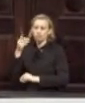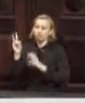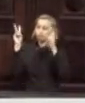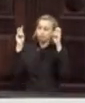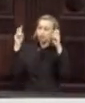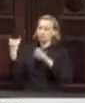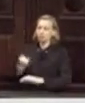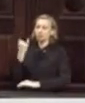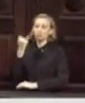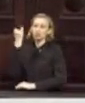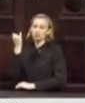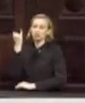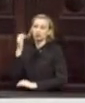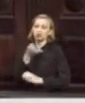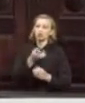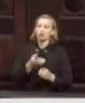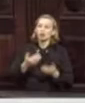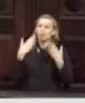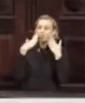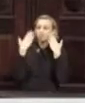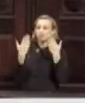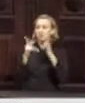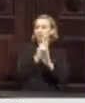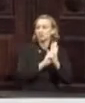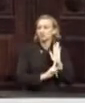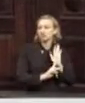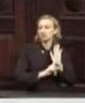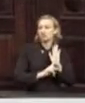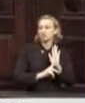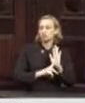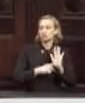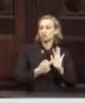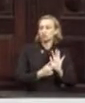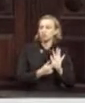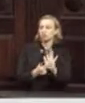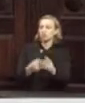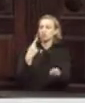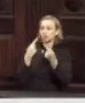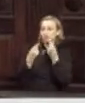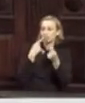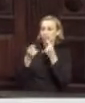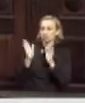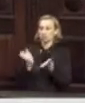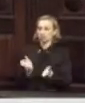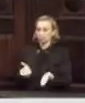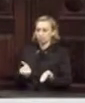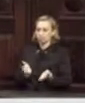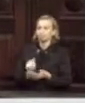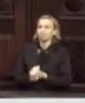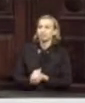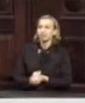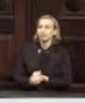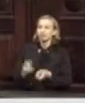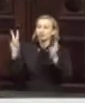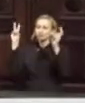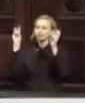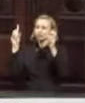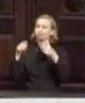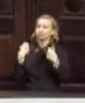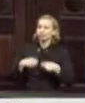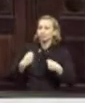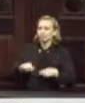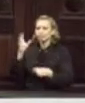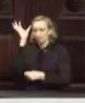Paulo Ramos, ter apresentado o projeto e ter trazido esse debate a esse plenário. Esse é um tema que tem que ser